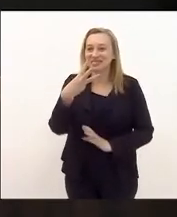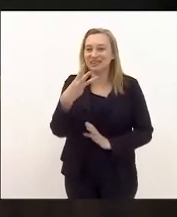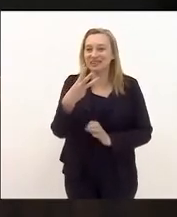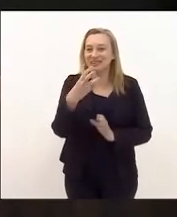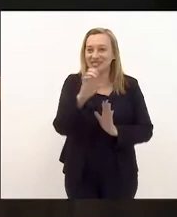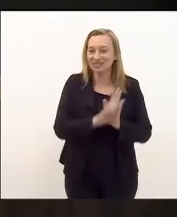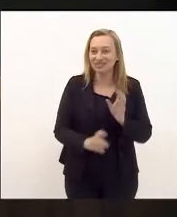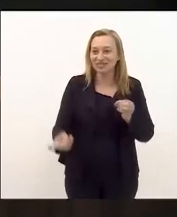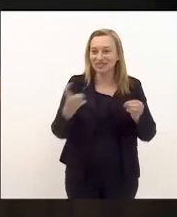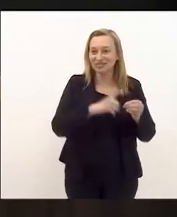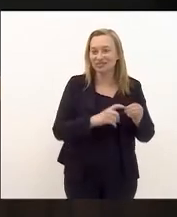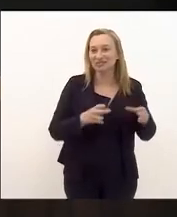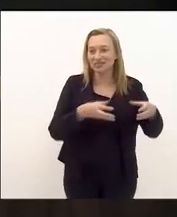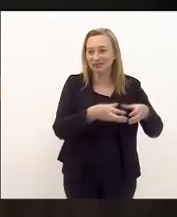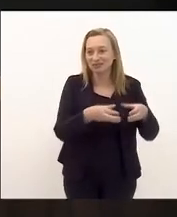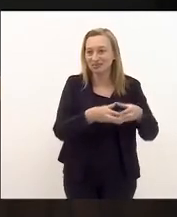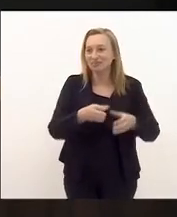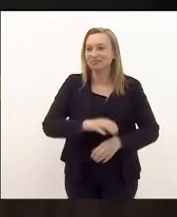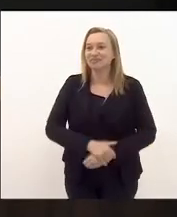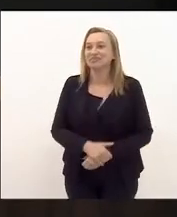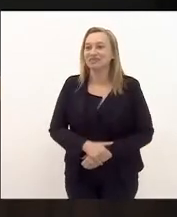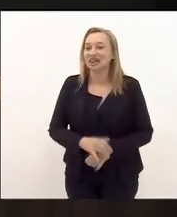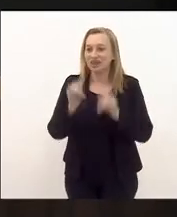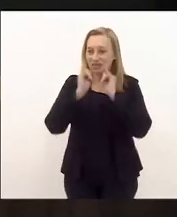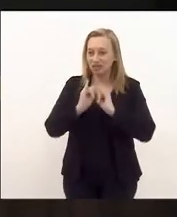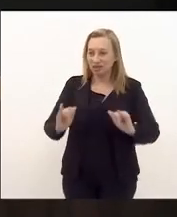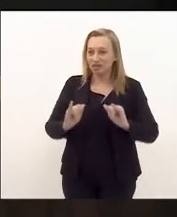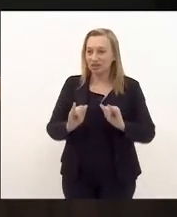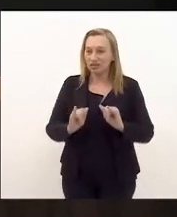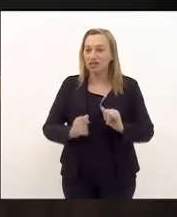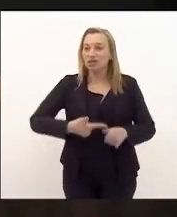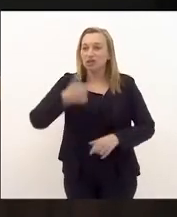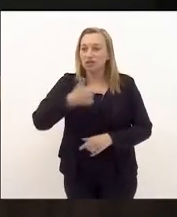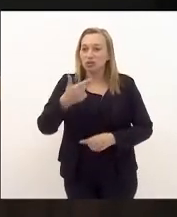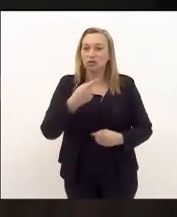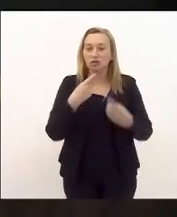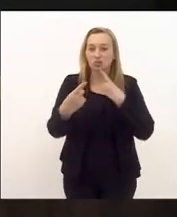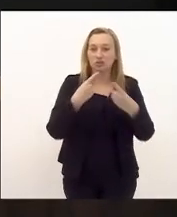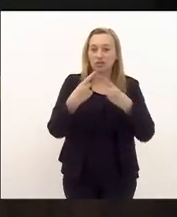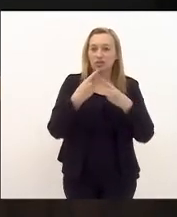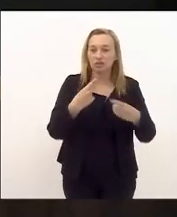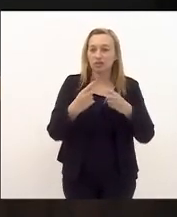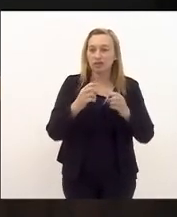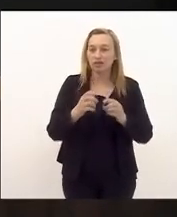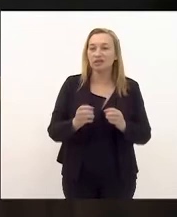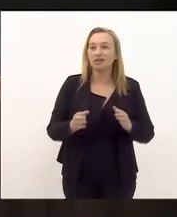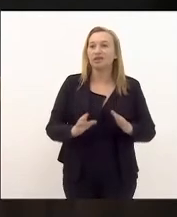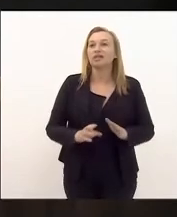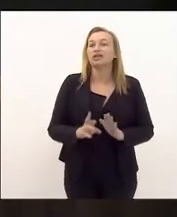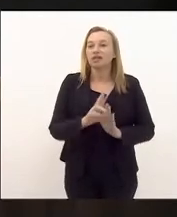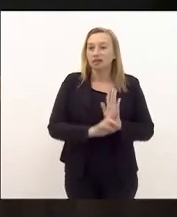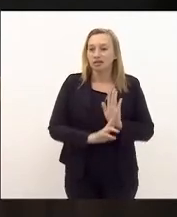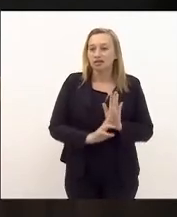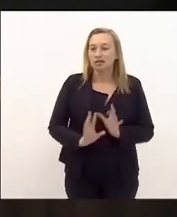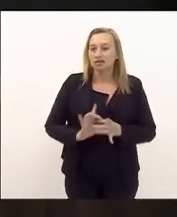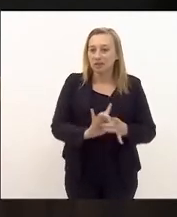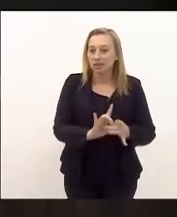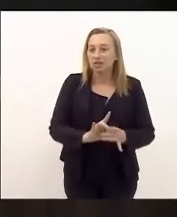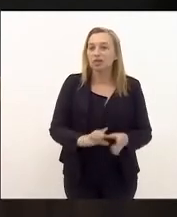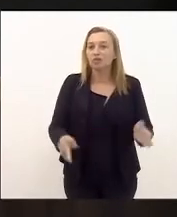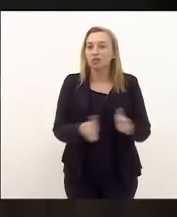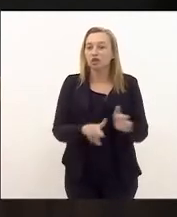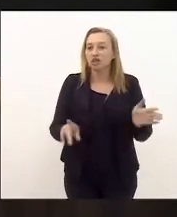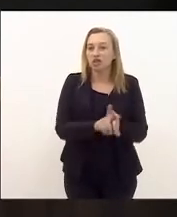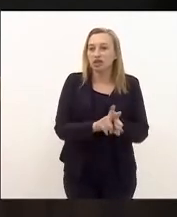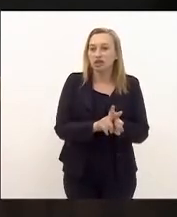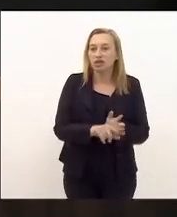retorna às comissões. Anuncie. Tramitação ordinária em segunda discussão, redação do vencido assim emendado. Projeto de